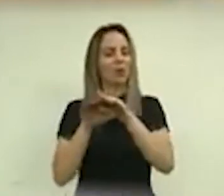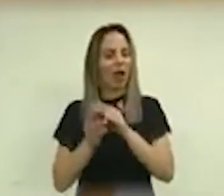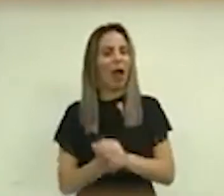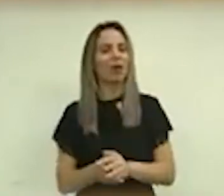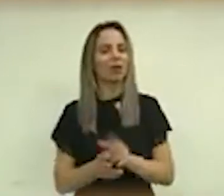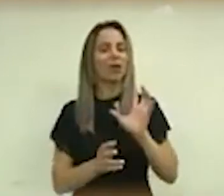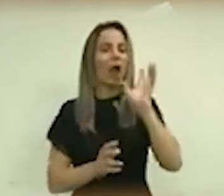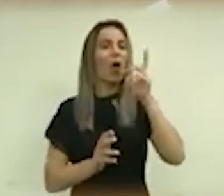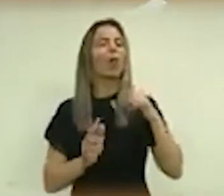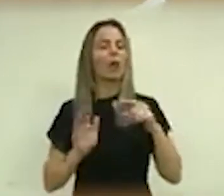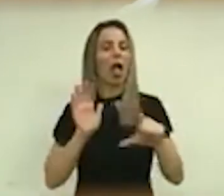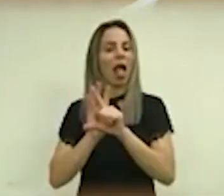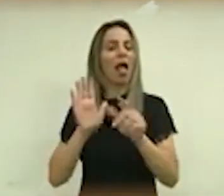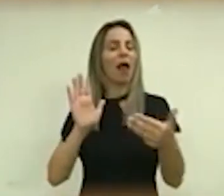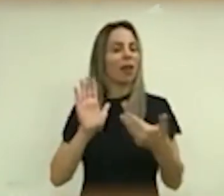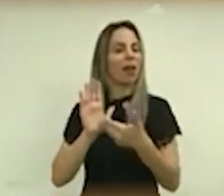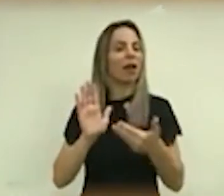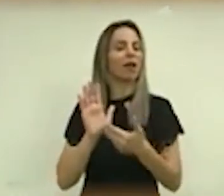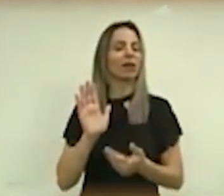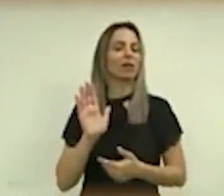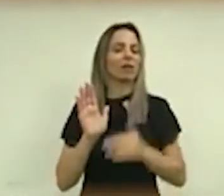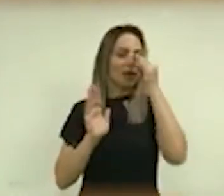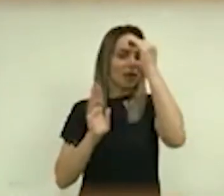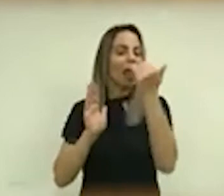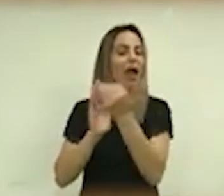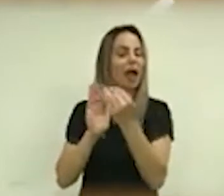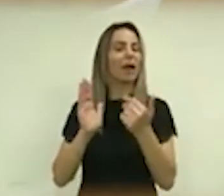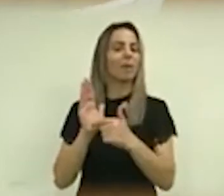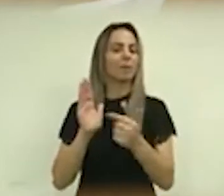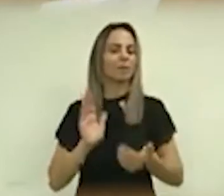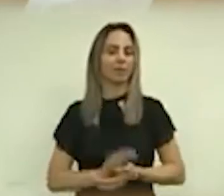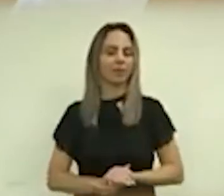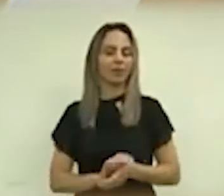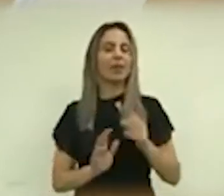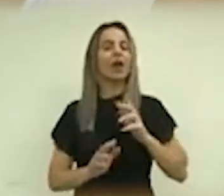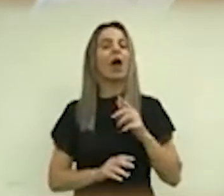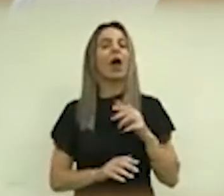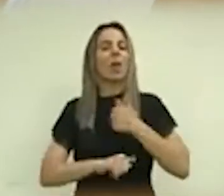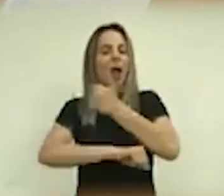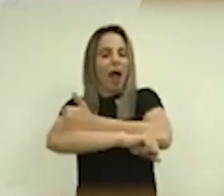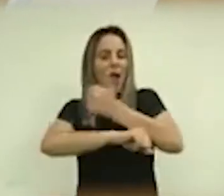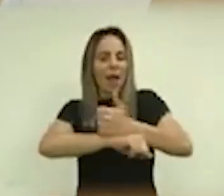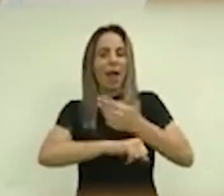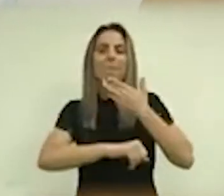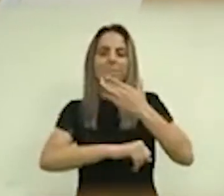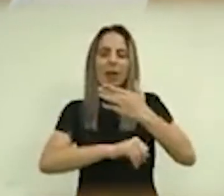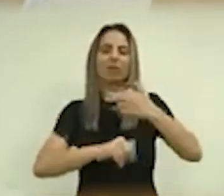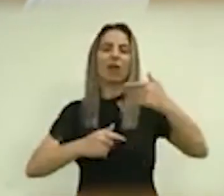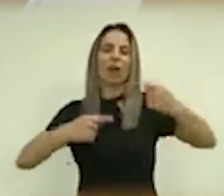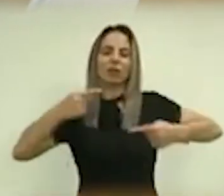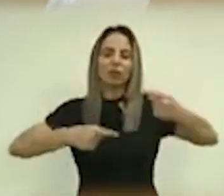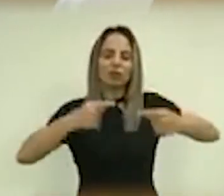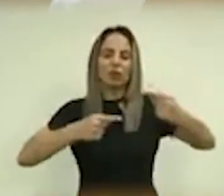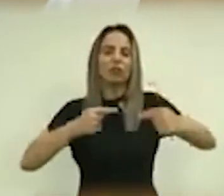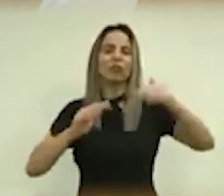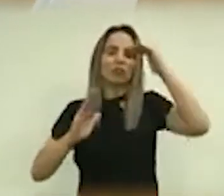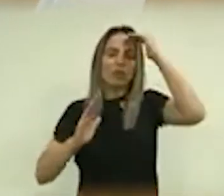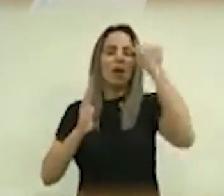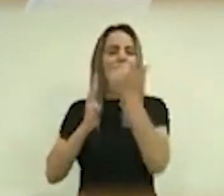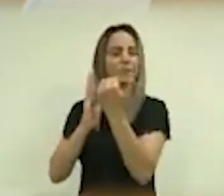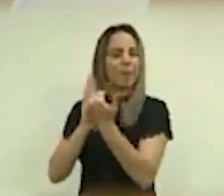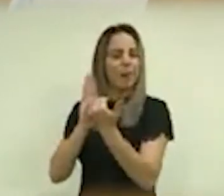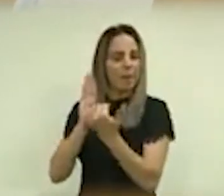que a legislação invocada justamente tenta evitar. Desta forma é que requer à mesa, depois de ouvido do outro plenário, satisfeitas